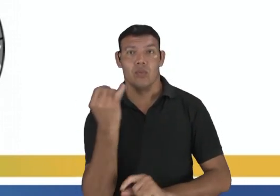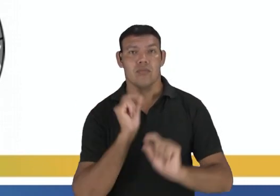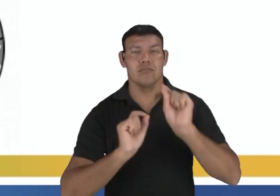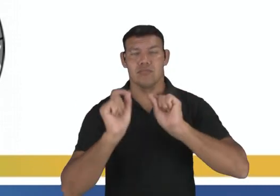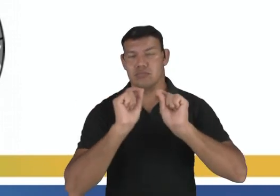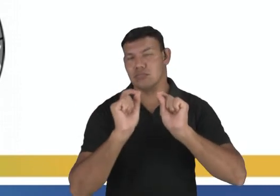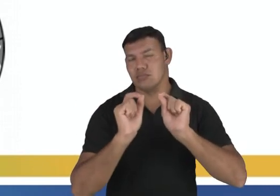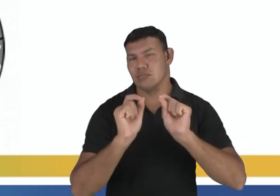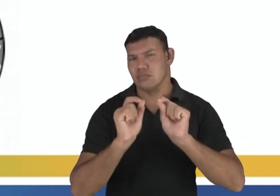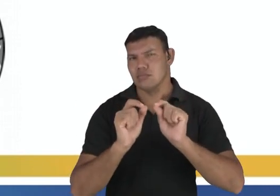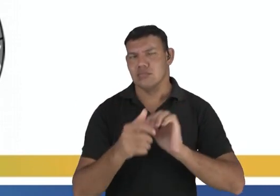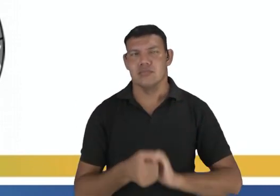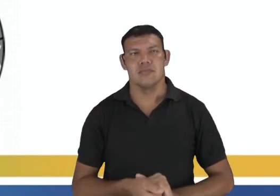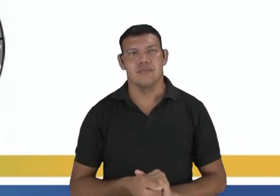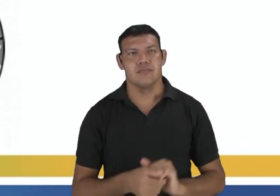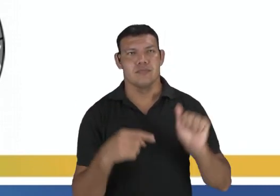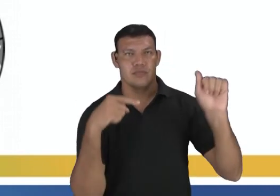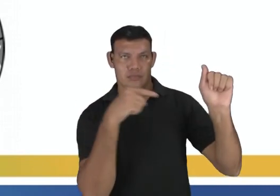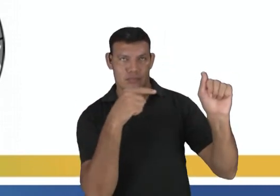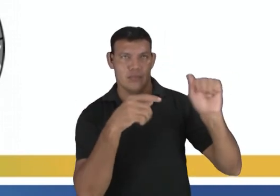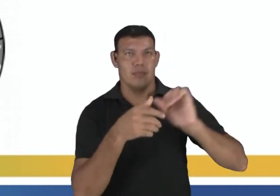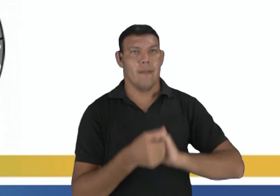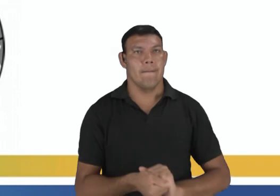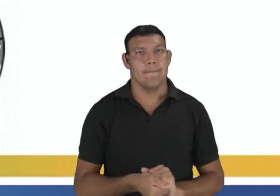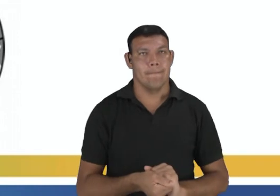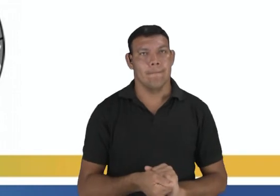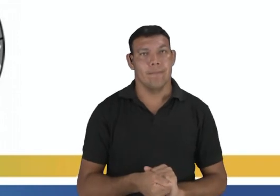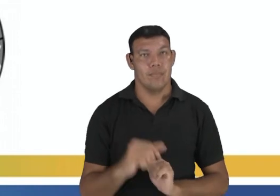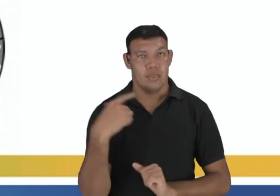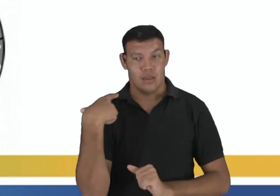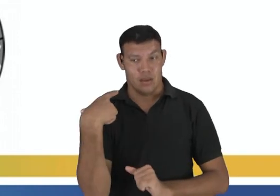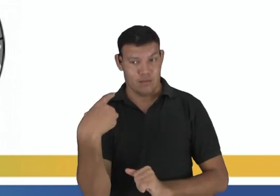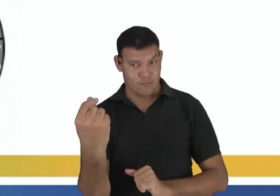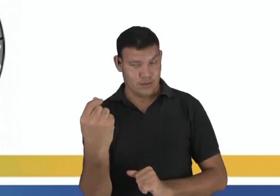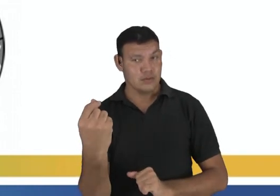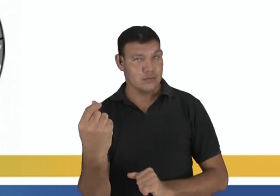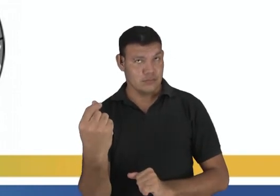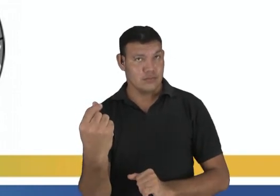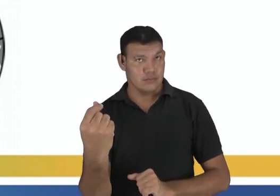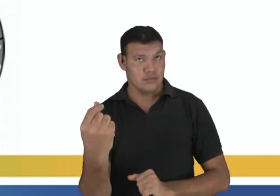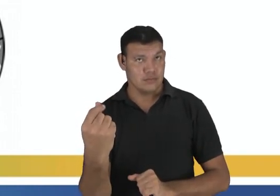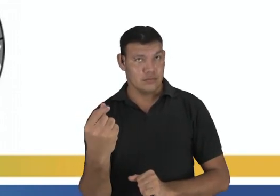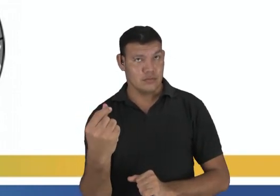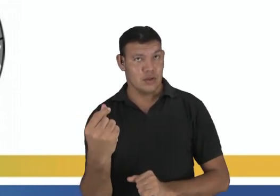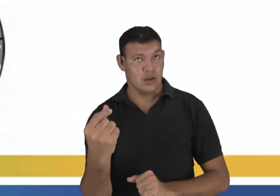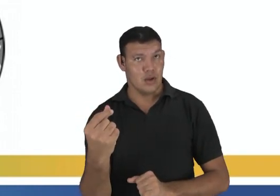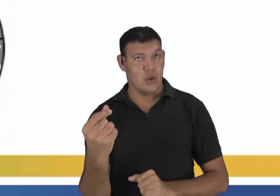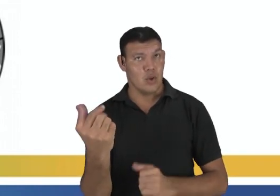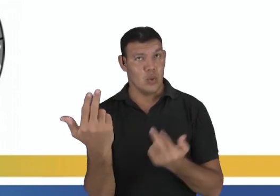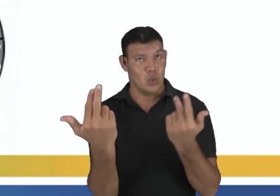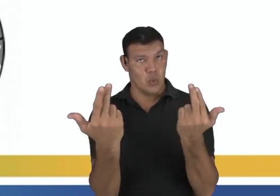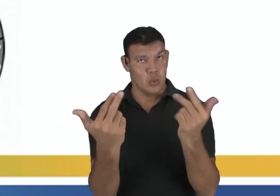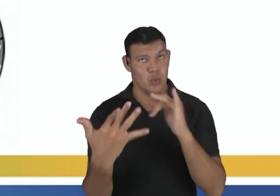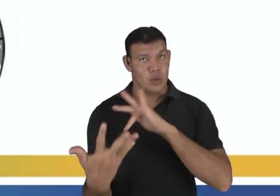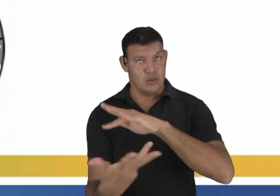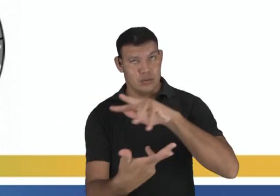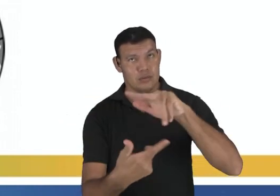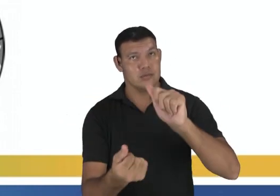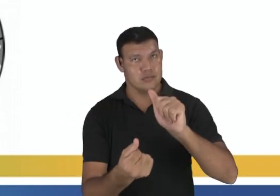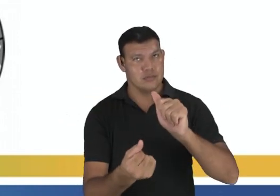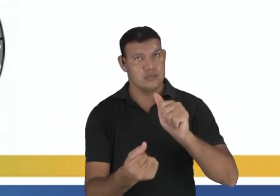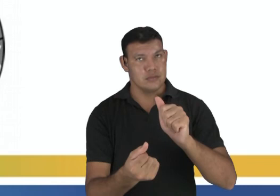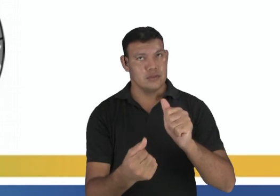hora de reentrada? Opção A: essa velocidade seria igual à da Terra e no mesmo